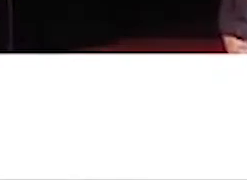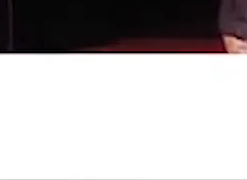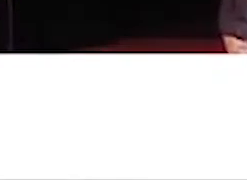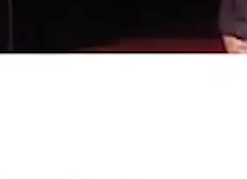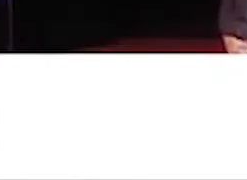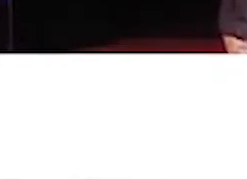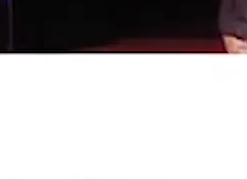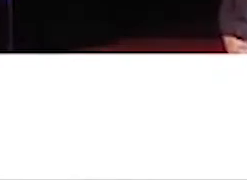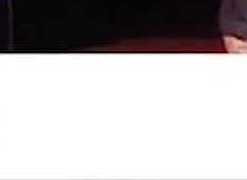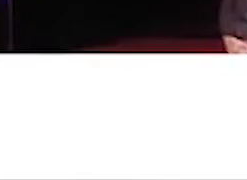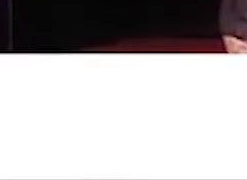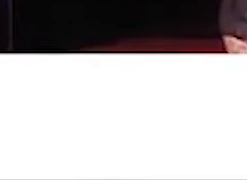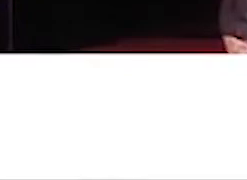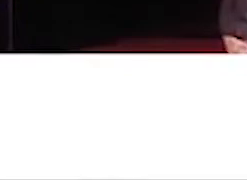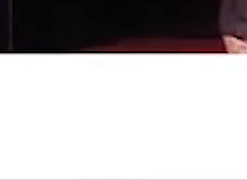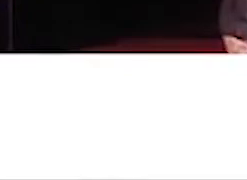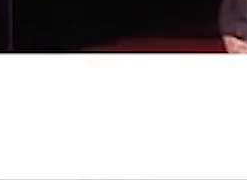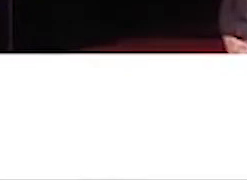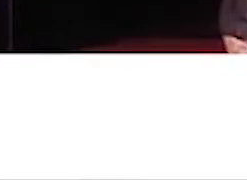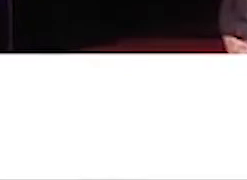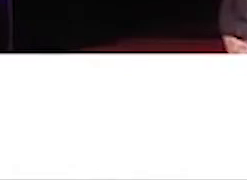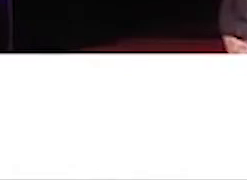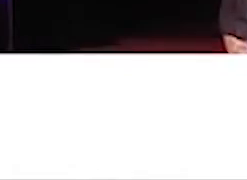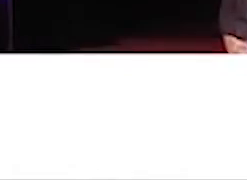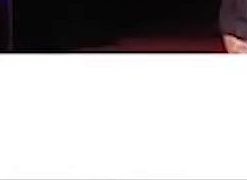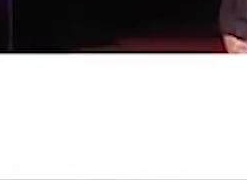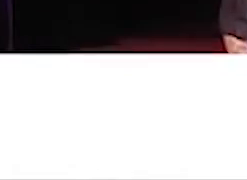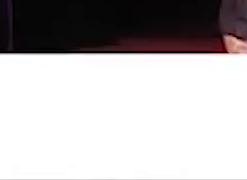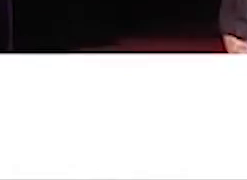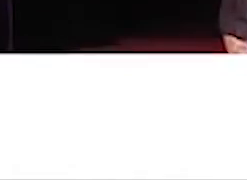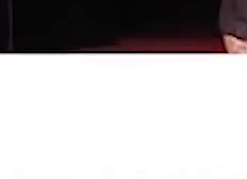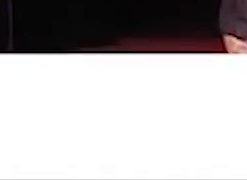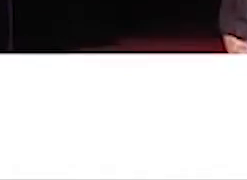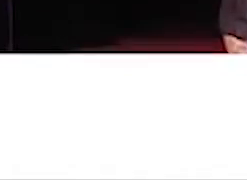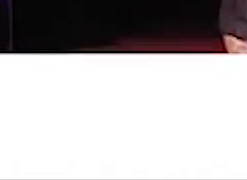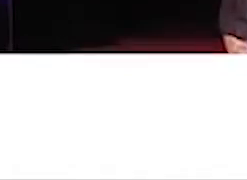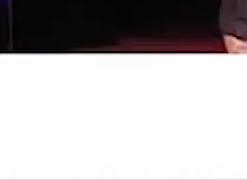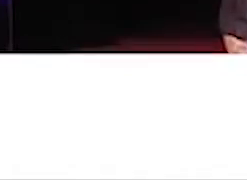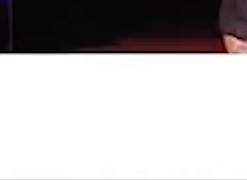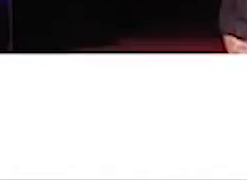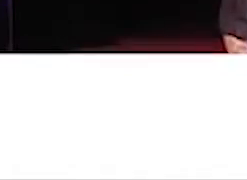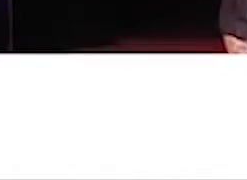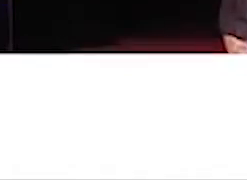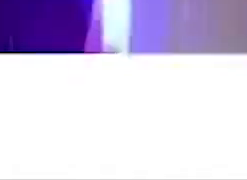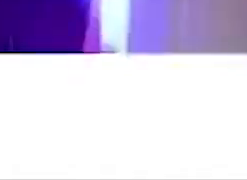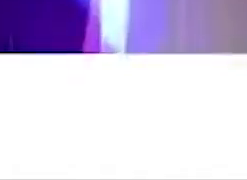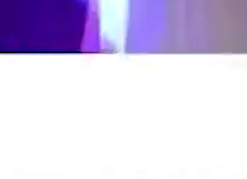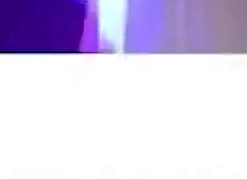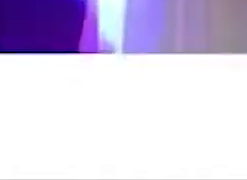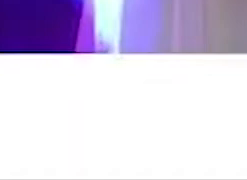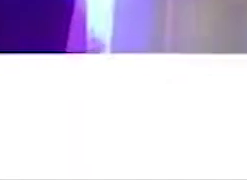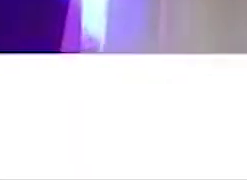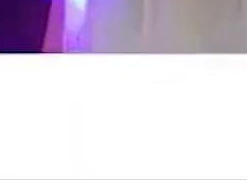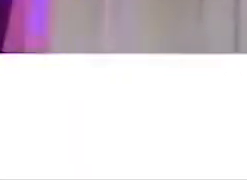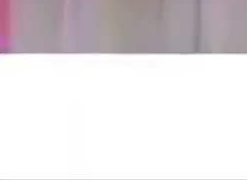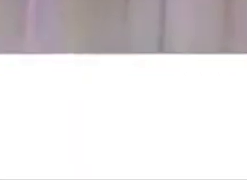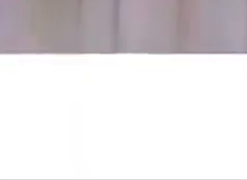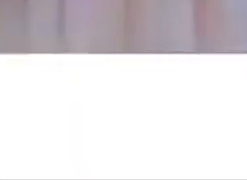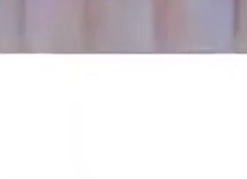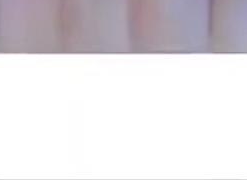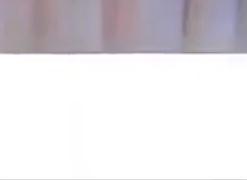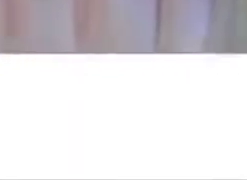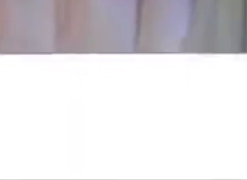cinta, rodando pelo salão, chamou a prenda na cincha. Chico Ruivo